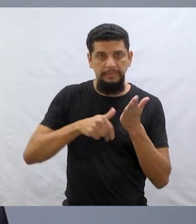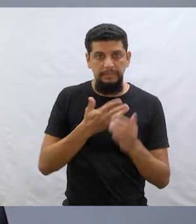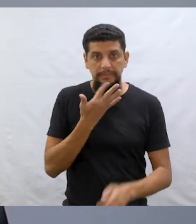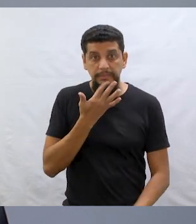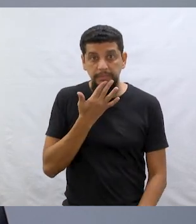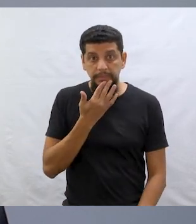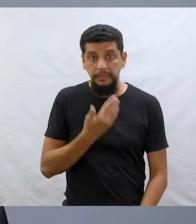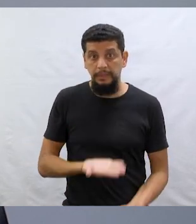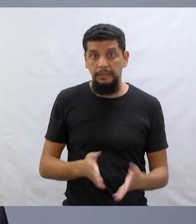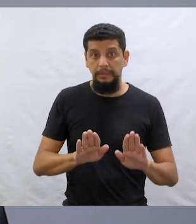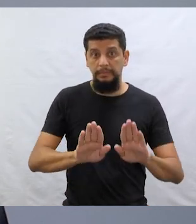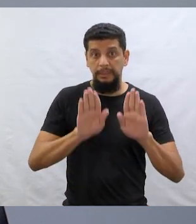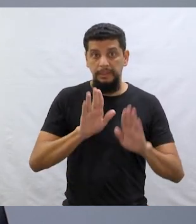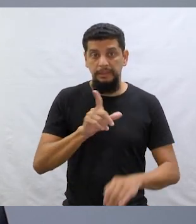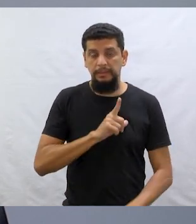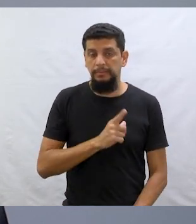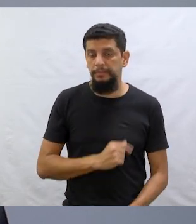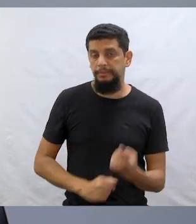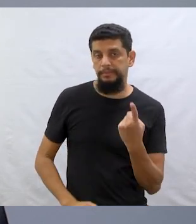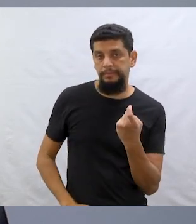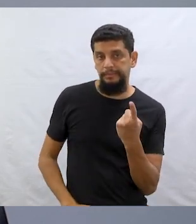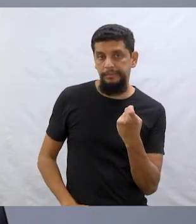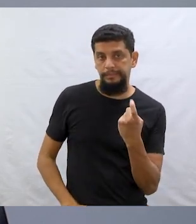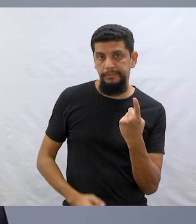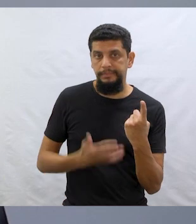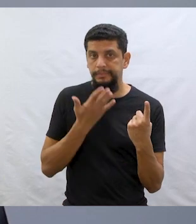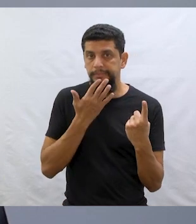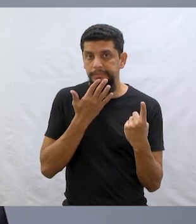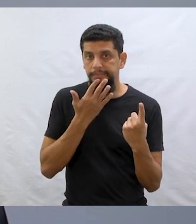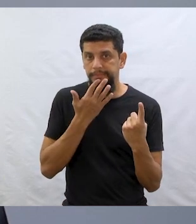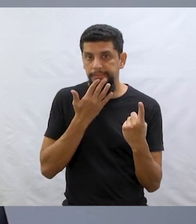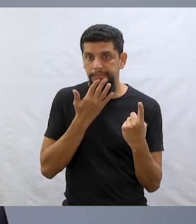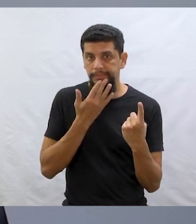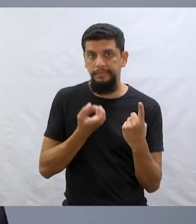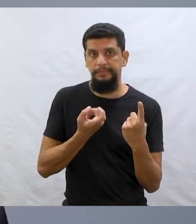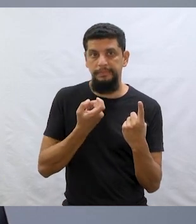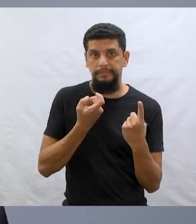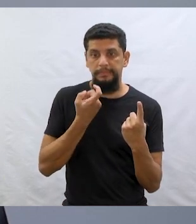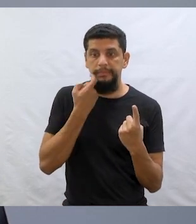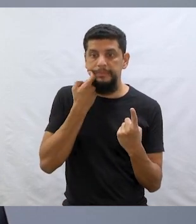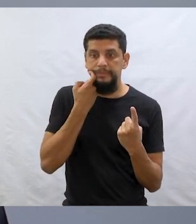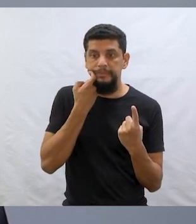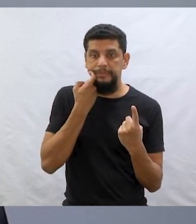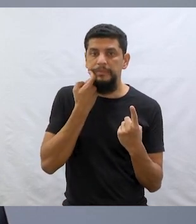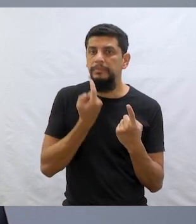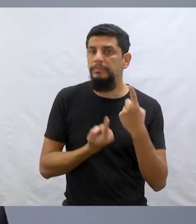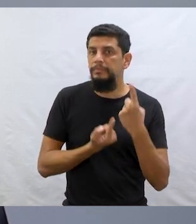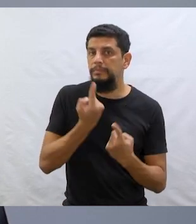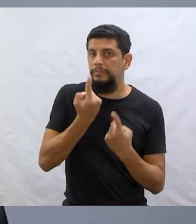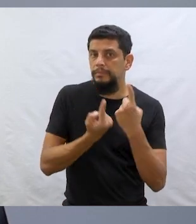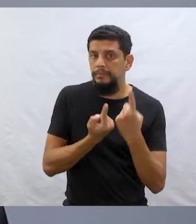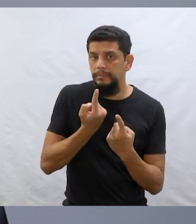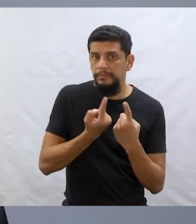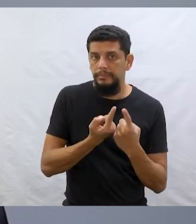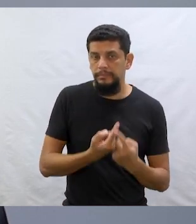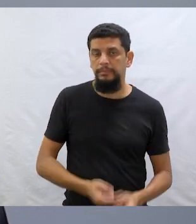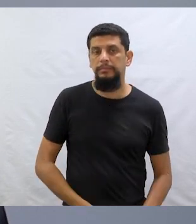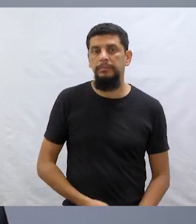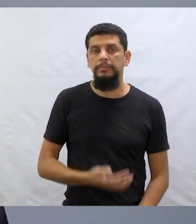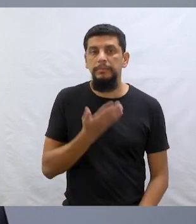mas tem uma cor só que está identificando o peixinho aqui. Qual é a cor, será, que é